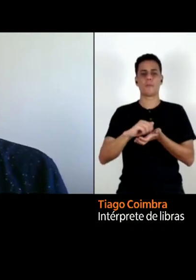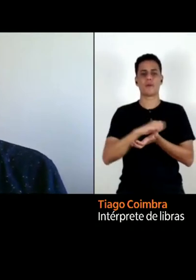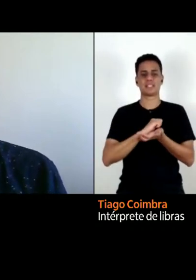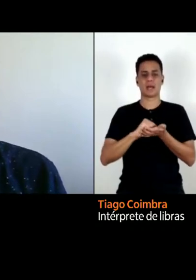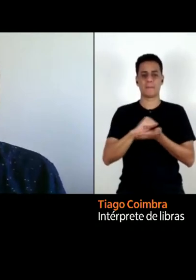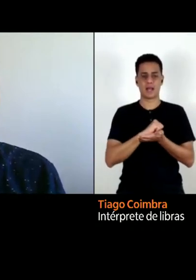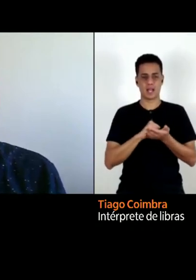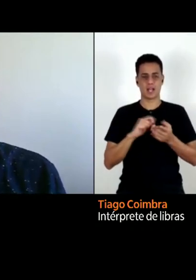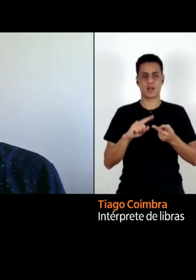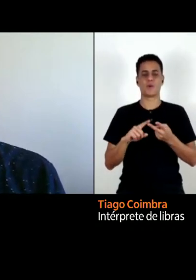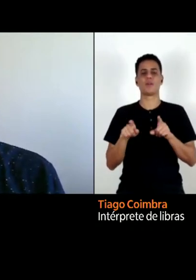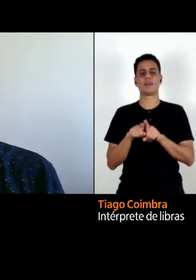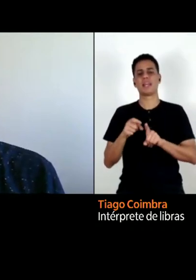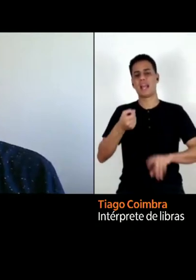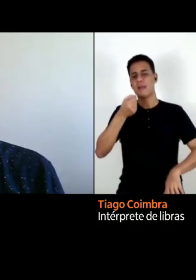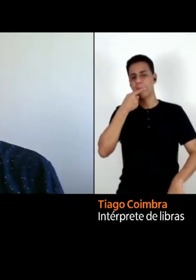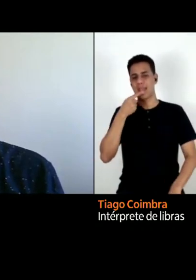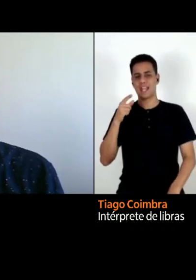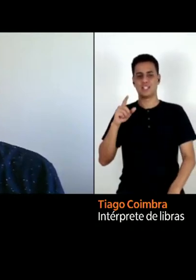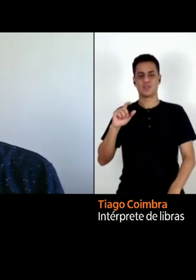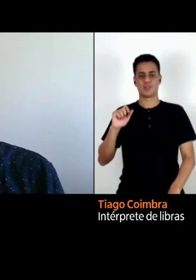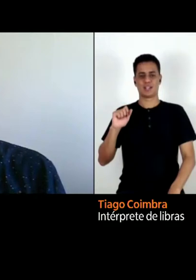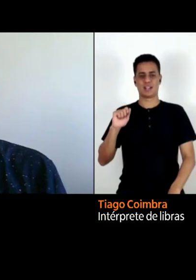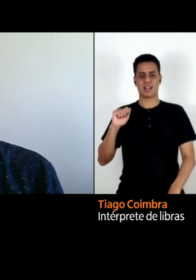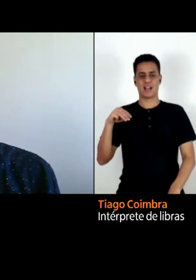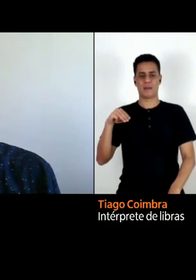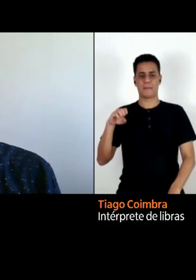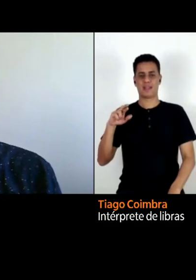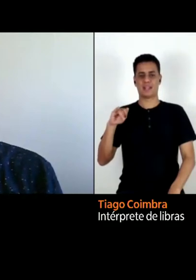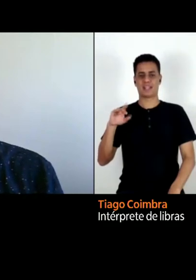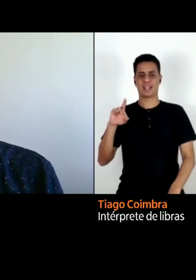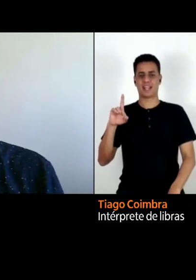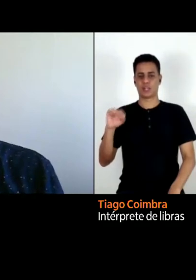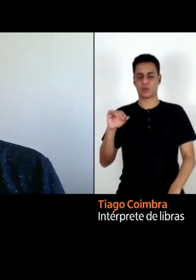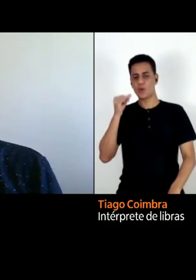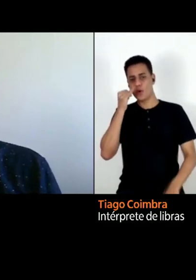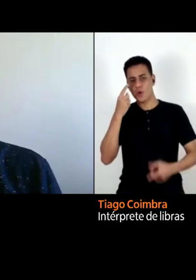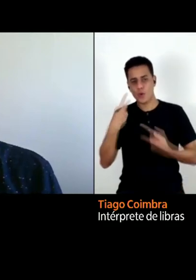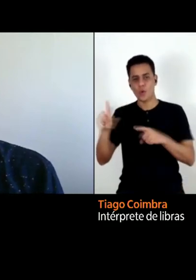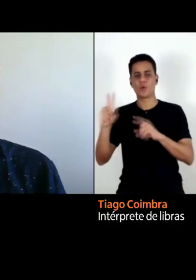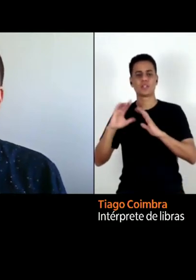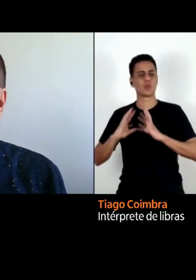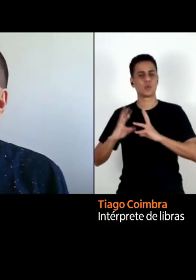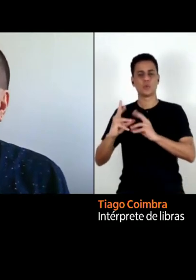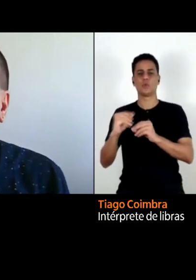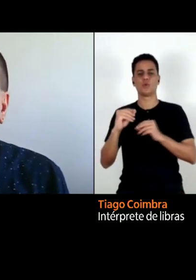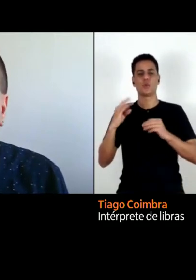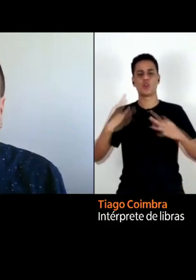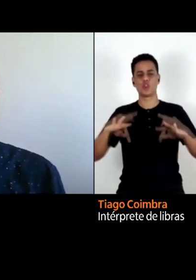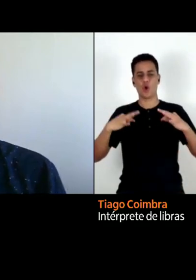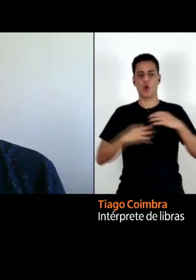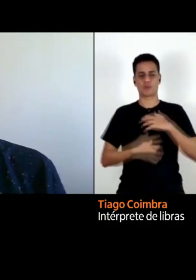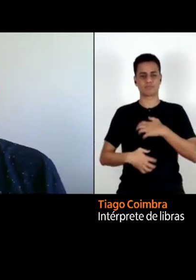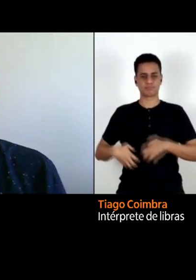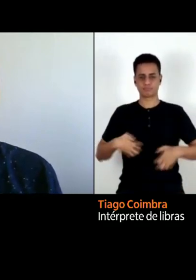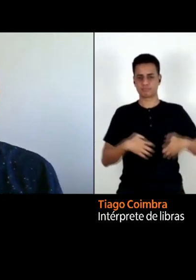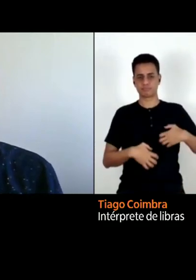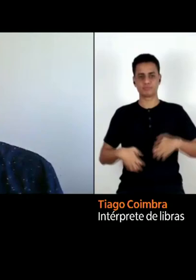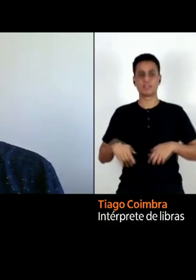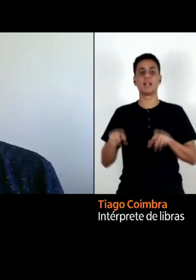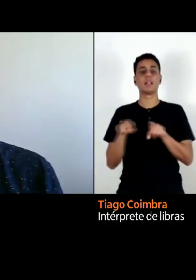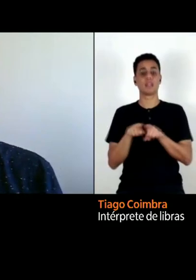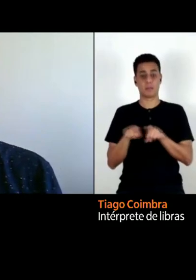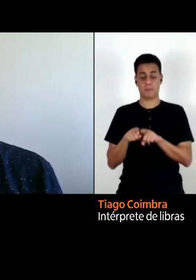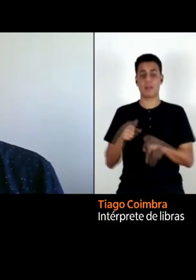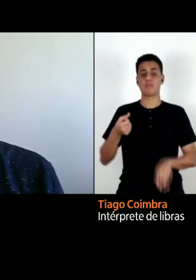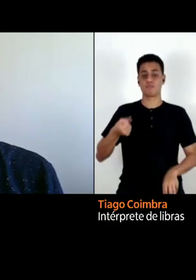aquele contra todas as moléstias do estômago, cólicas intestinais e hemorroidas,